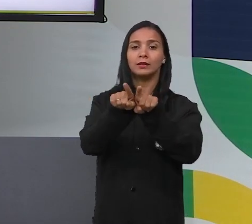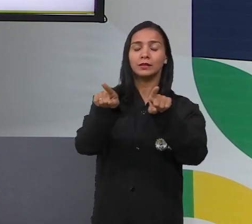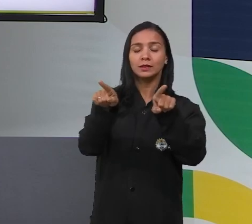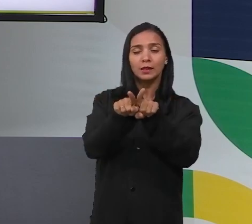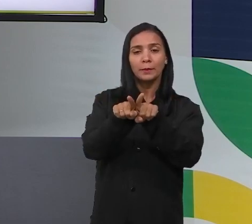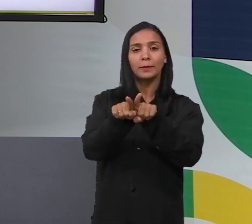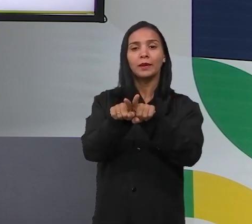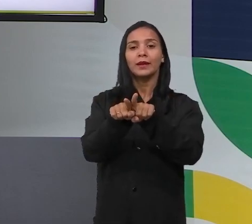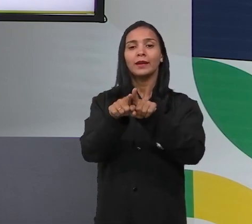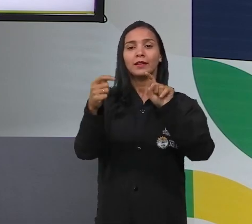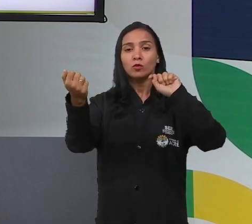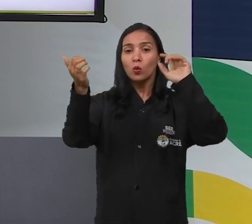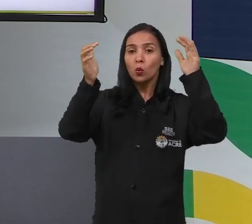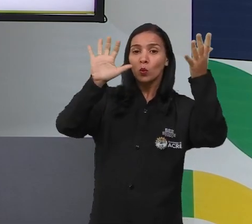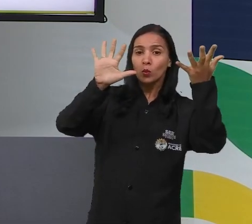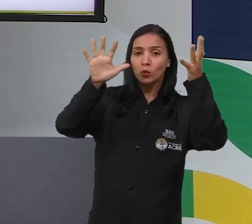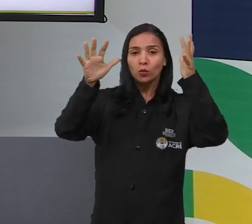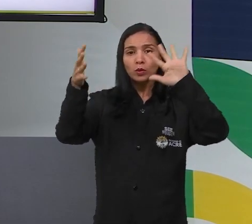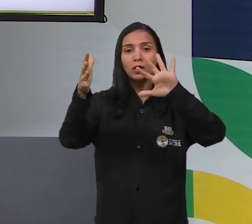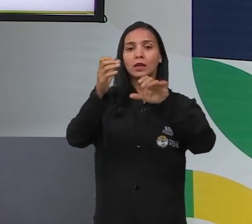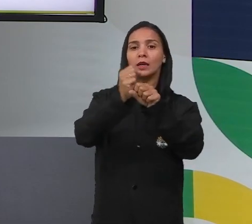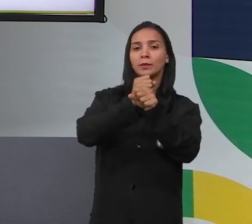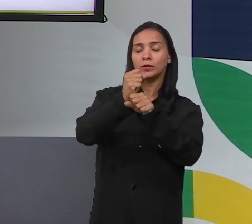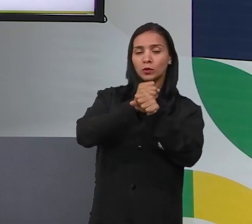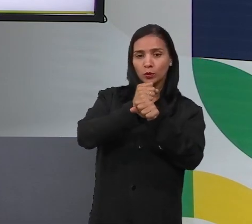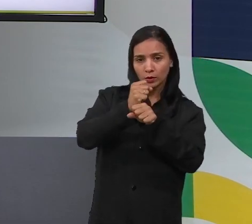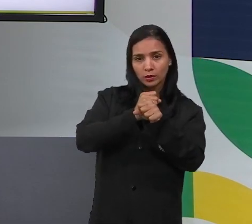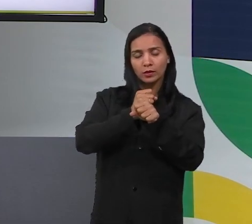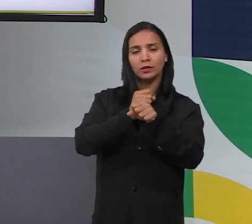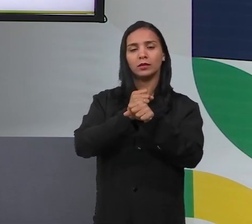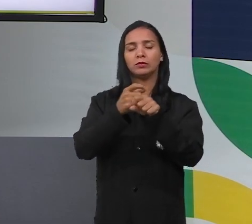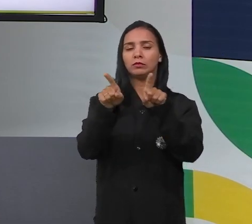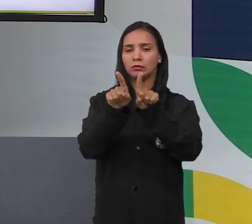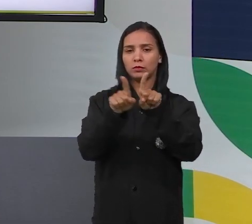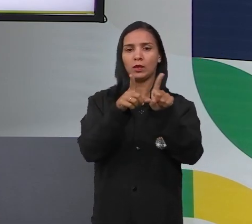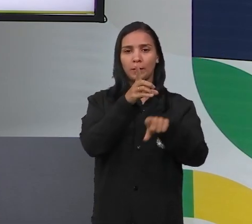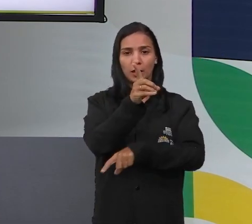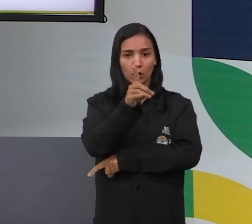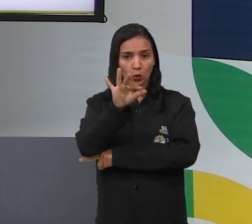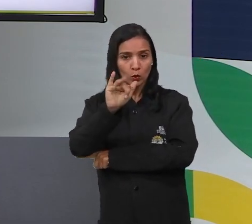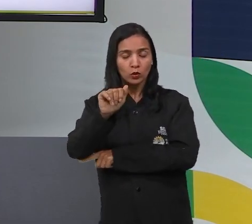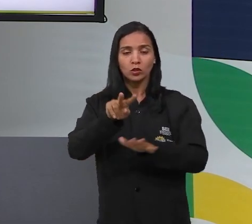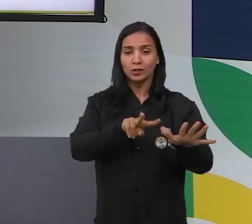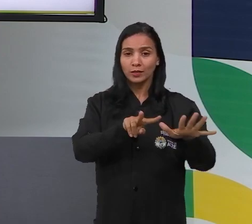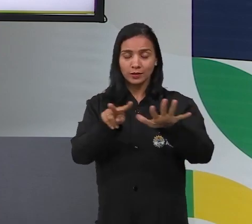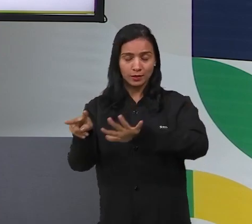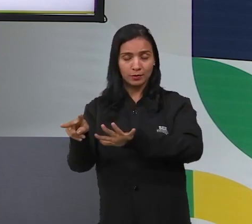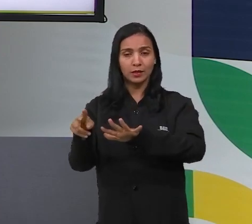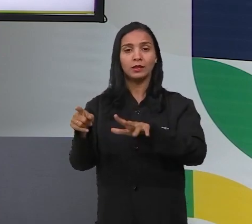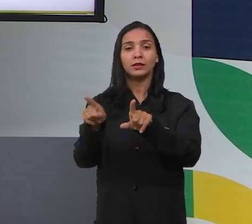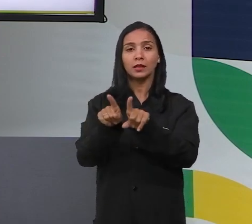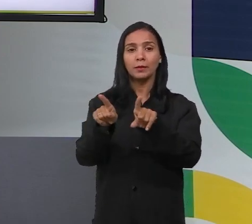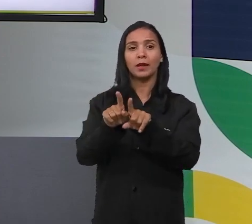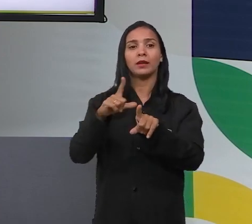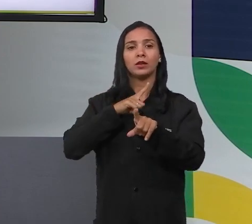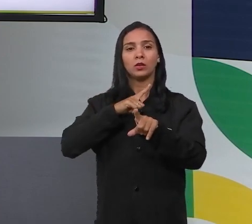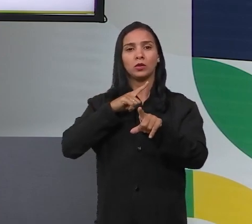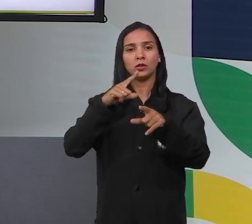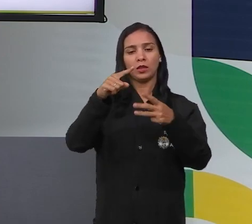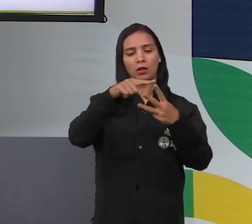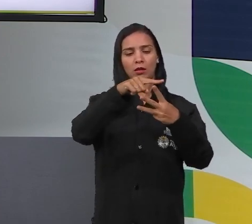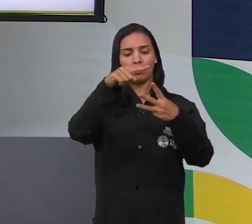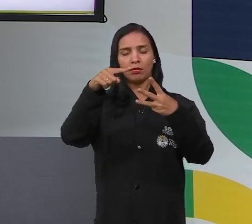do ano, de dias da semana. Então, nós temos uma preposição, no caso aqui, para cada um desse tipo